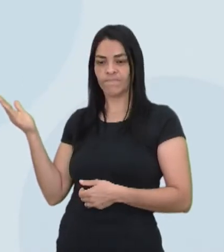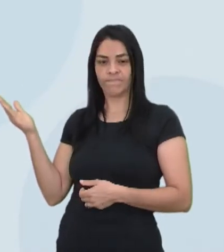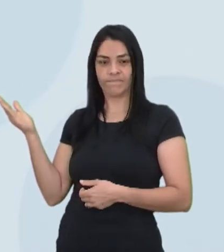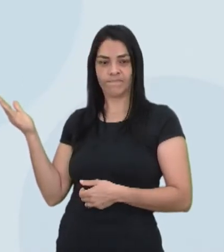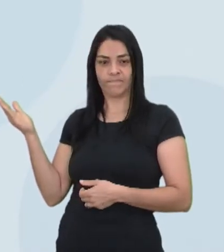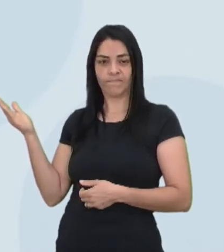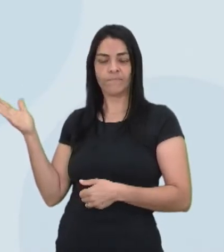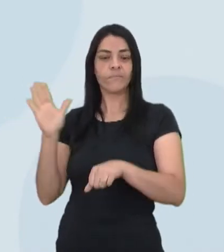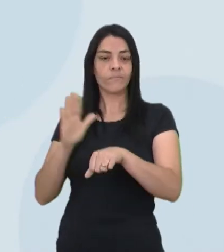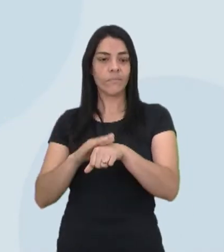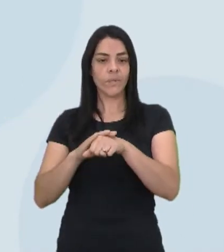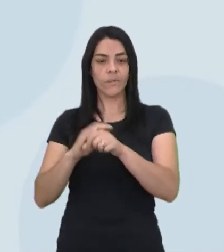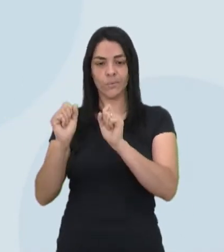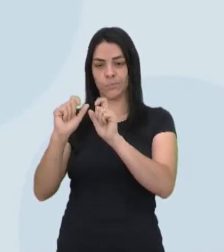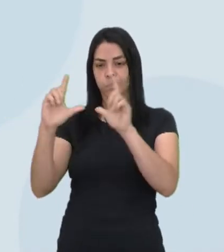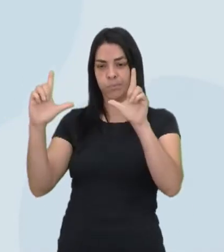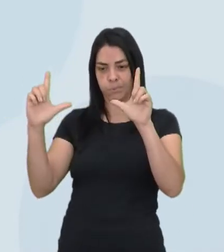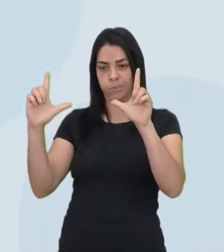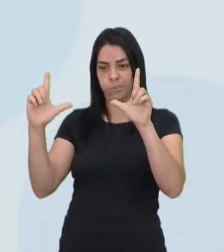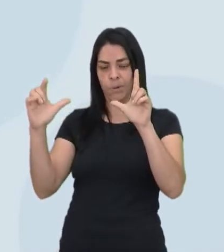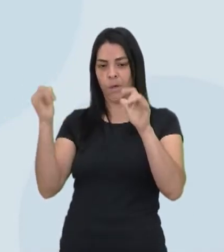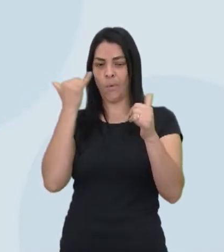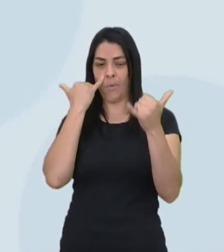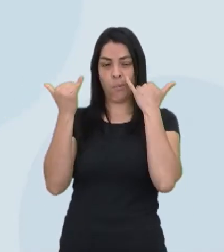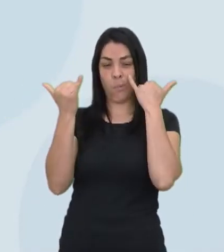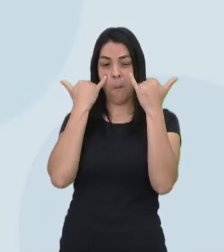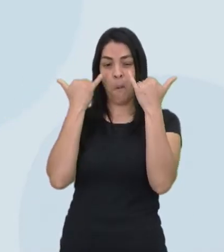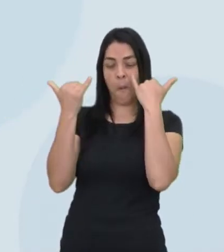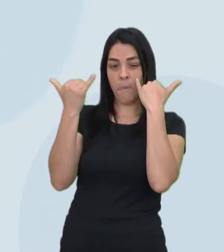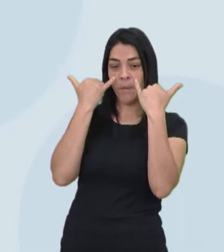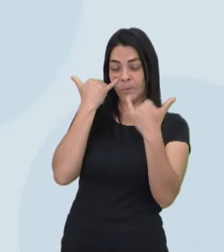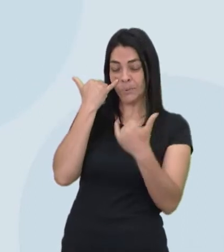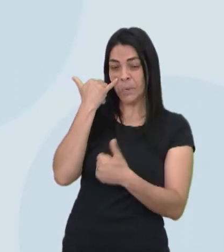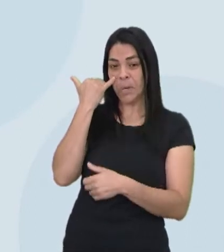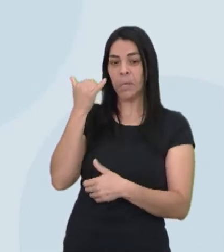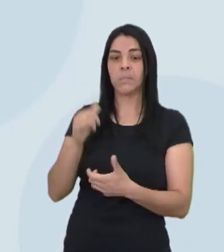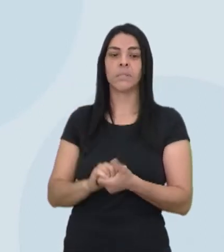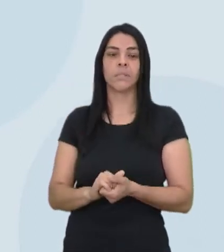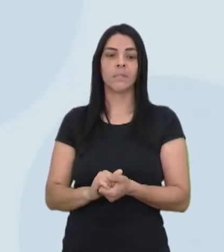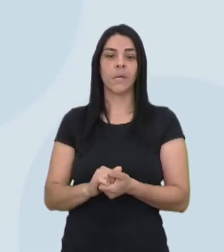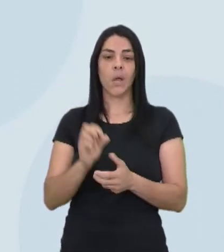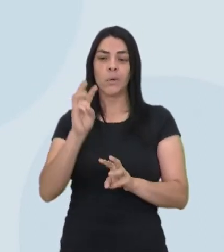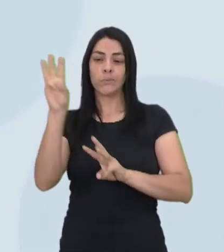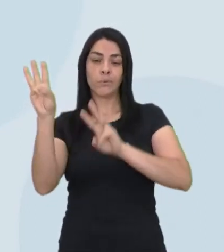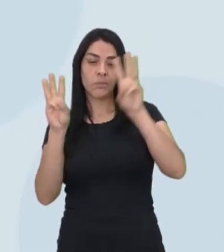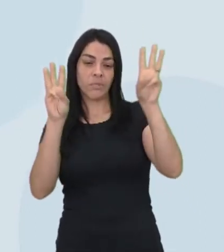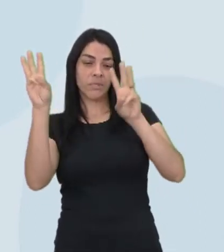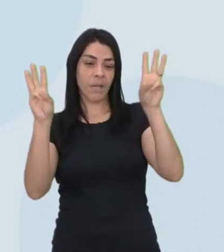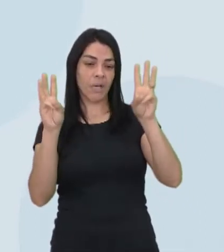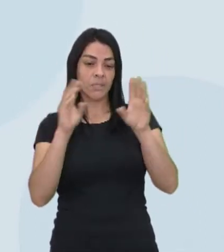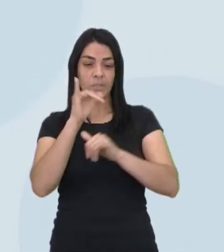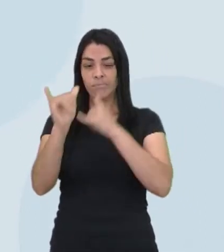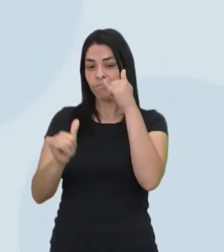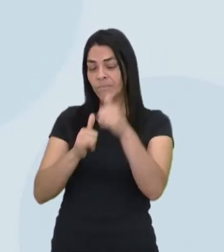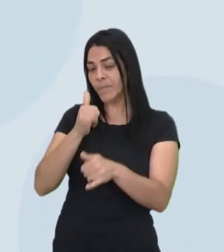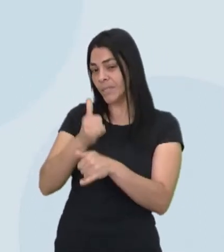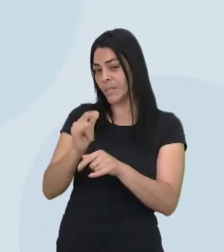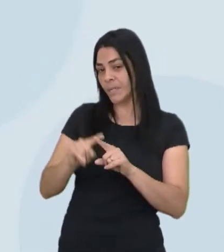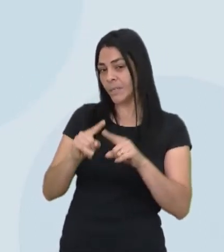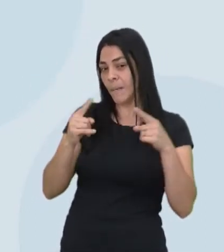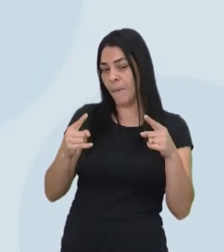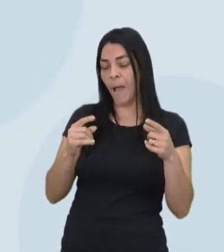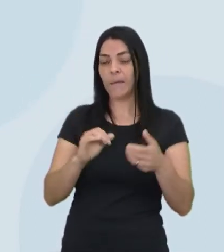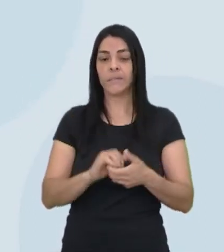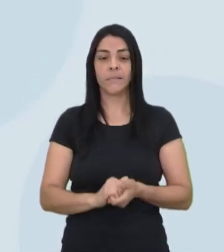Eu fiz esse quadro, né, com informações aí de sites, né, informação da internet, mas